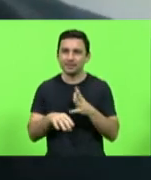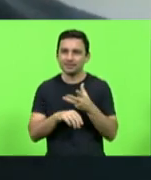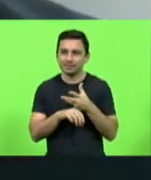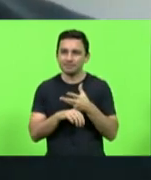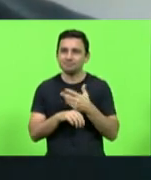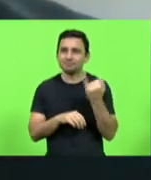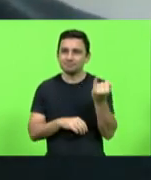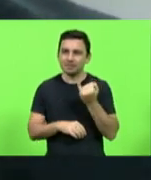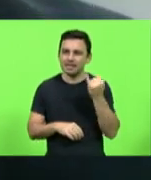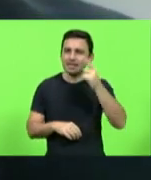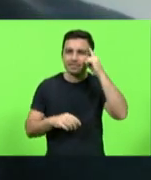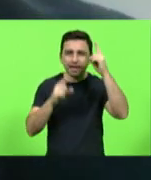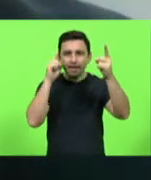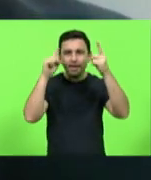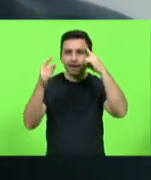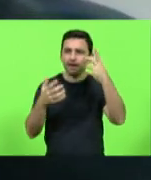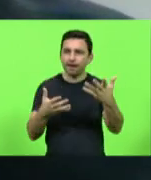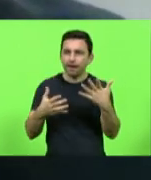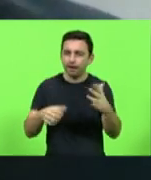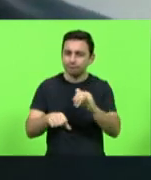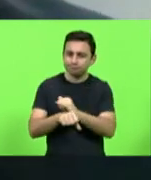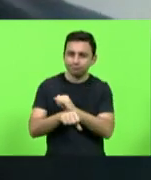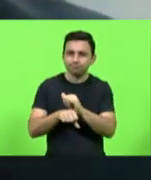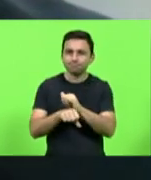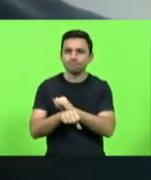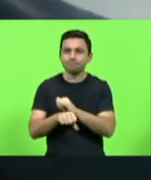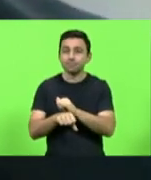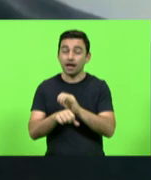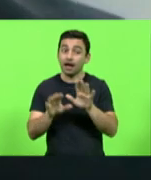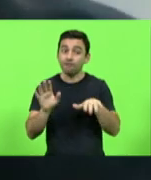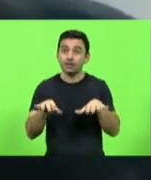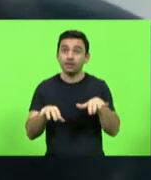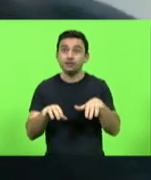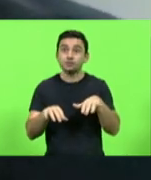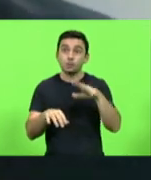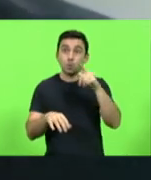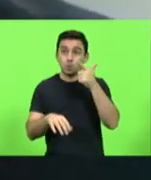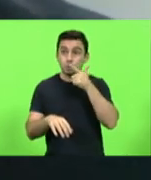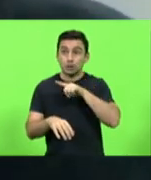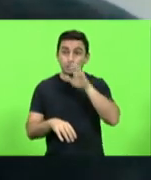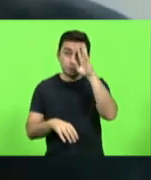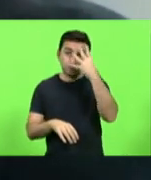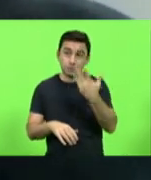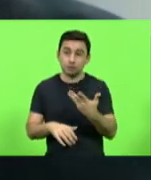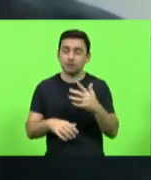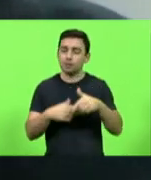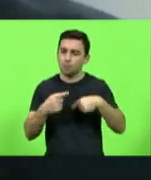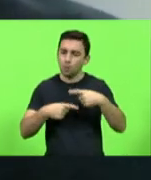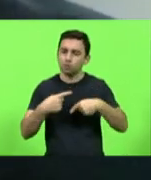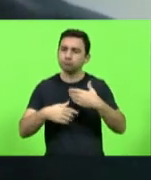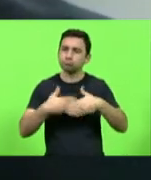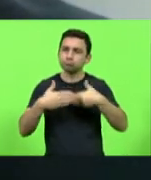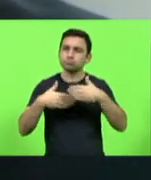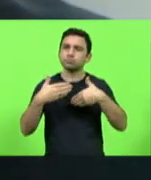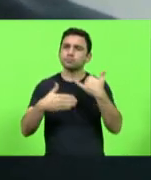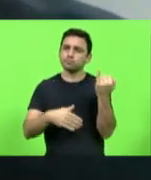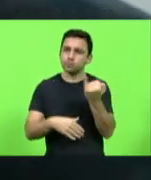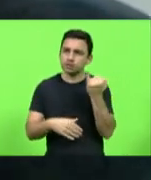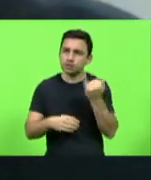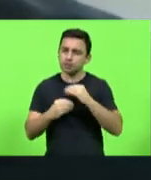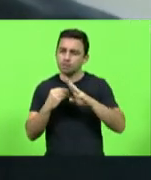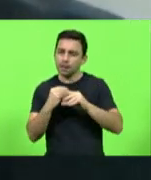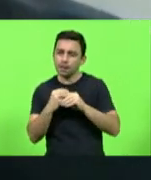com ideias procurando solução, às vezes soluções melhores naquela conjuntura não se apresenta, mas depois vai evoluindo, importante nós anexando essas